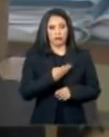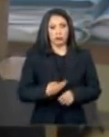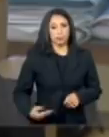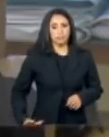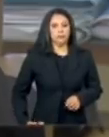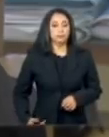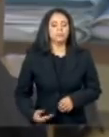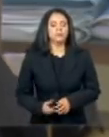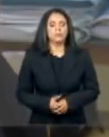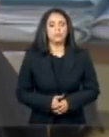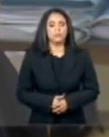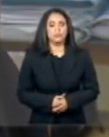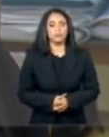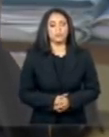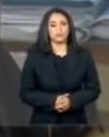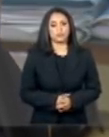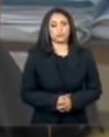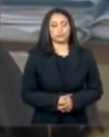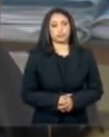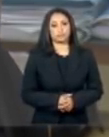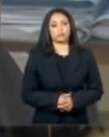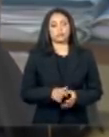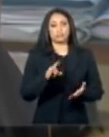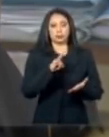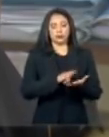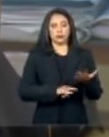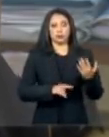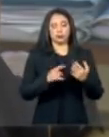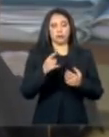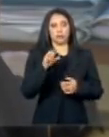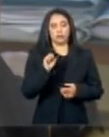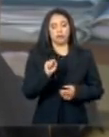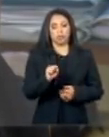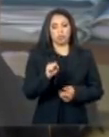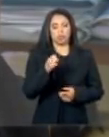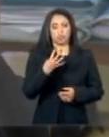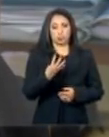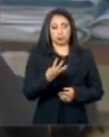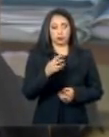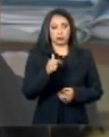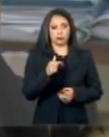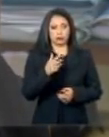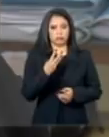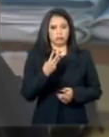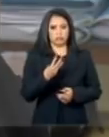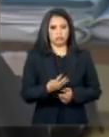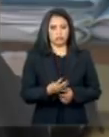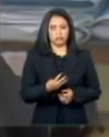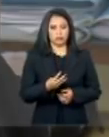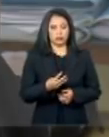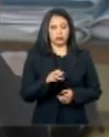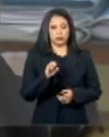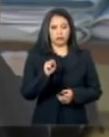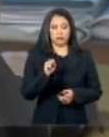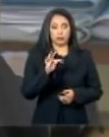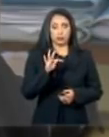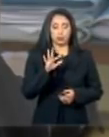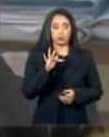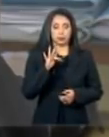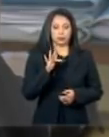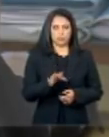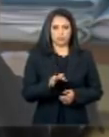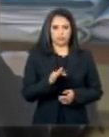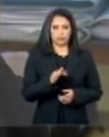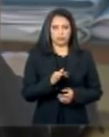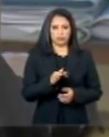revogação súmula 473 do stf limites efeitos princípio da segurança